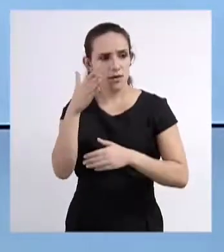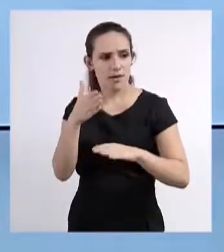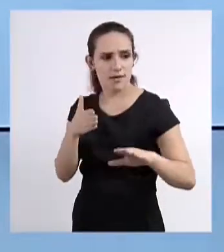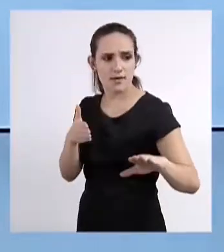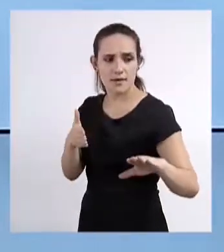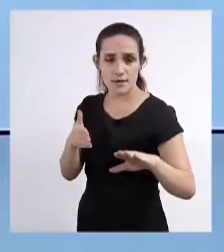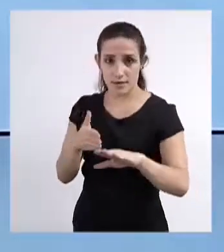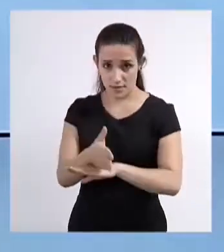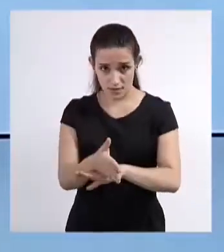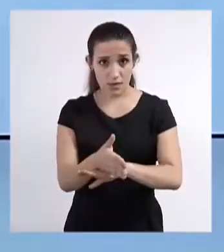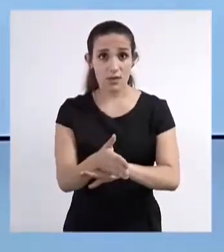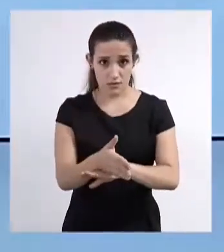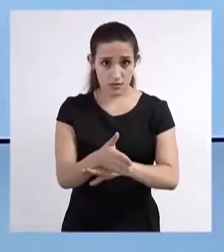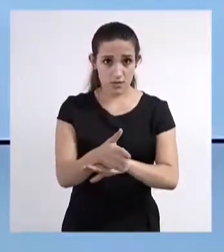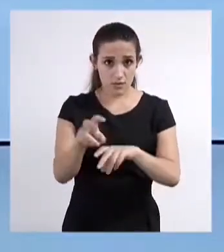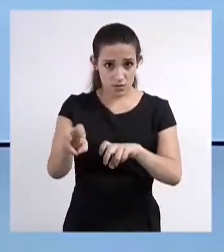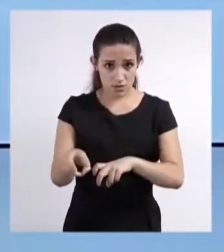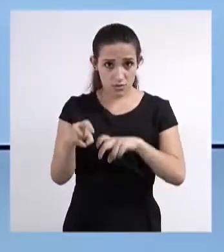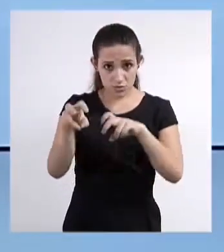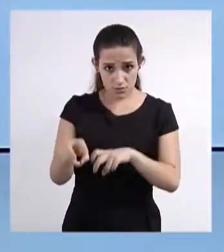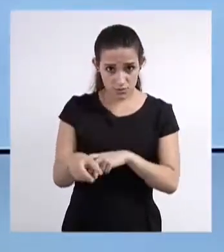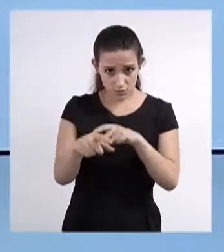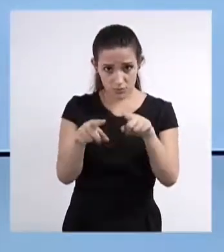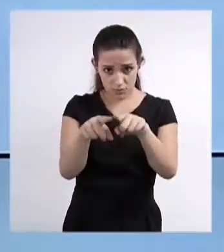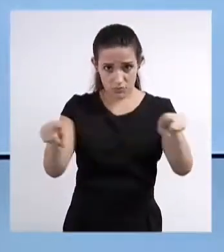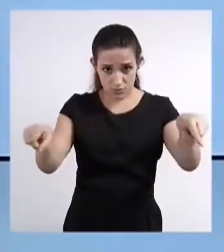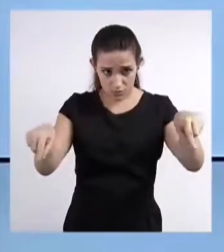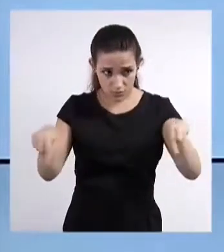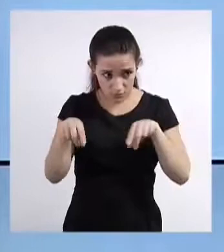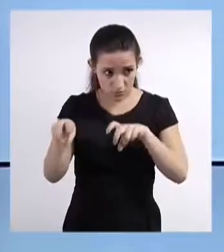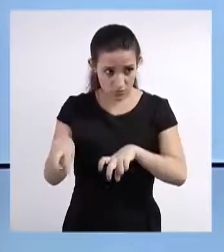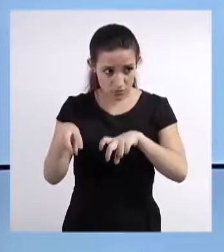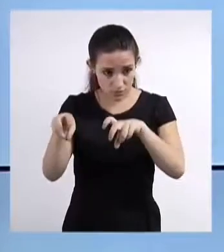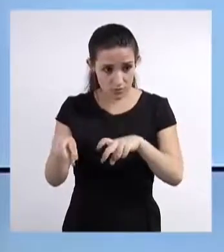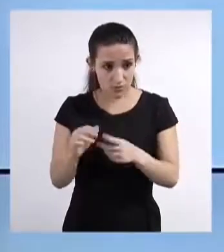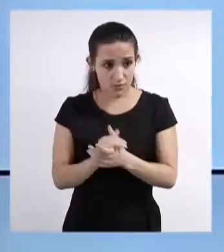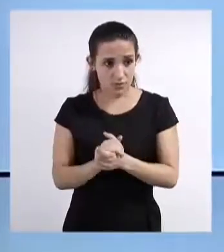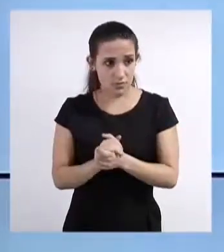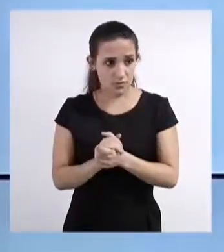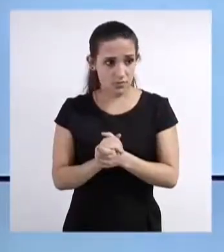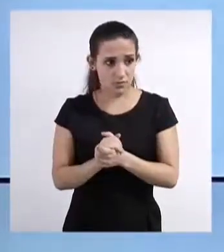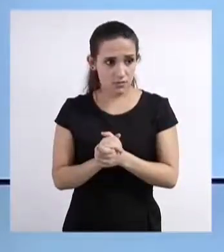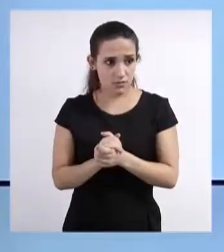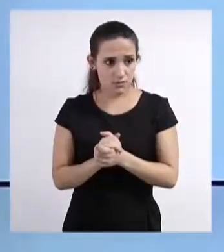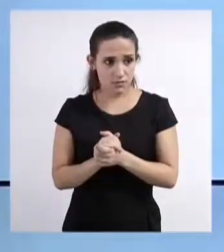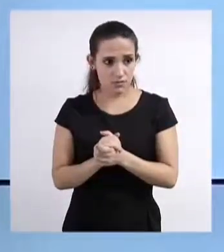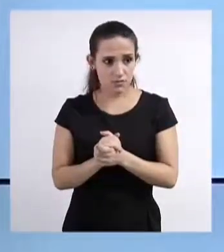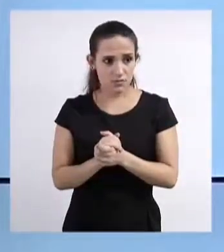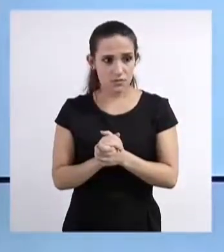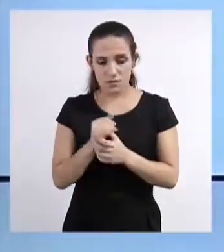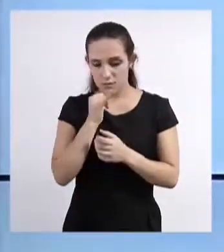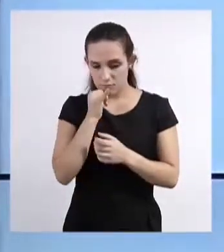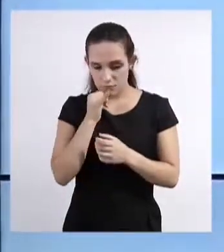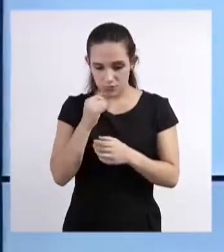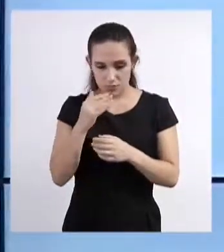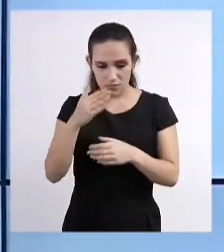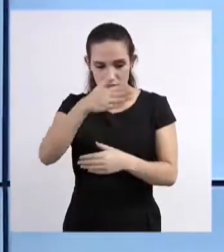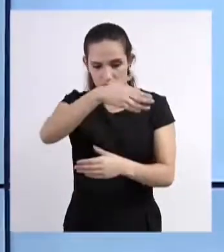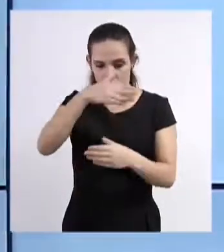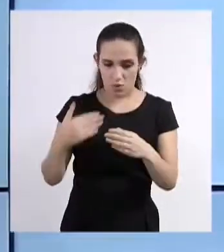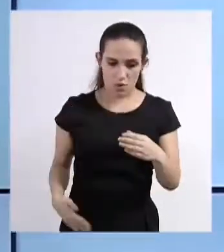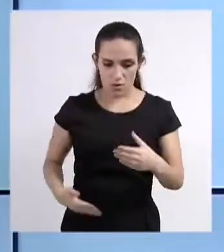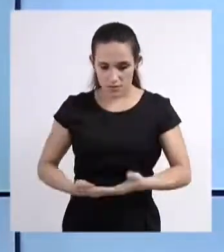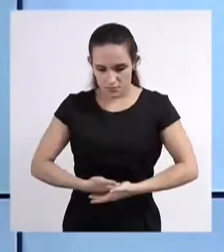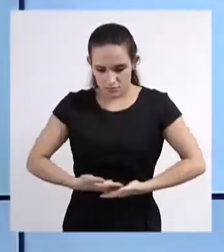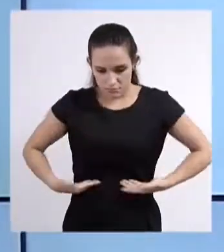dos produtores, dos fazendeiros, dos pecuaristas, levam apenas o dianteiro, o traseiro e larga lá